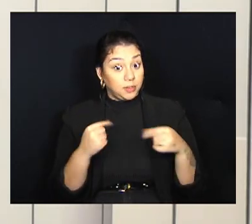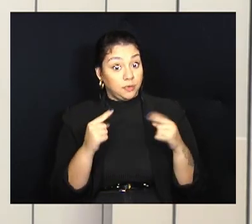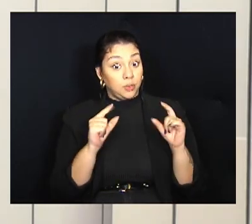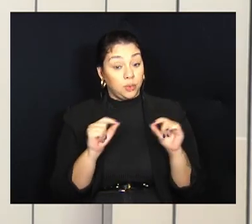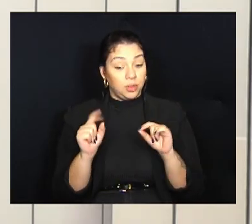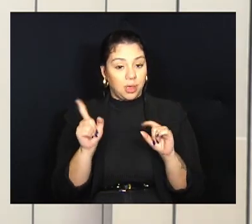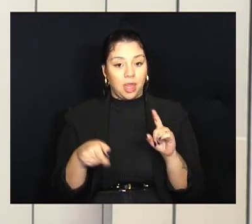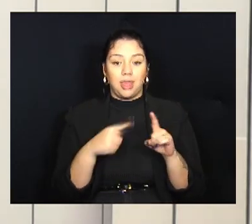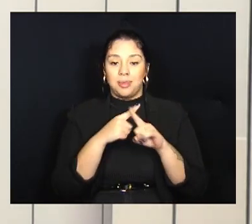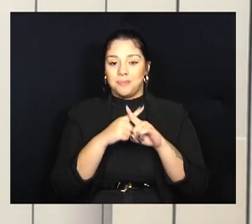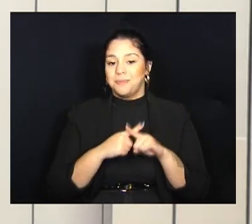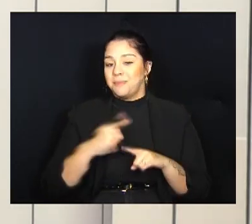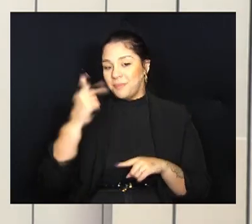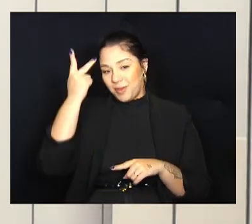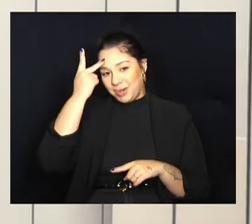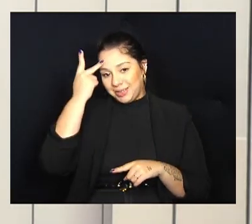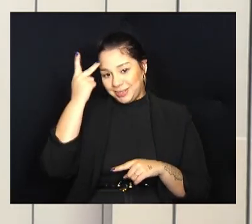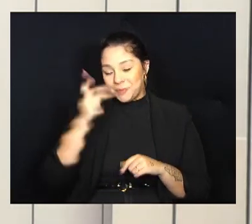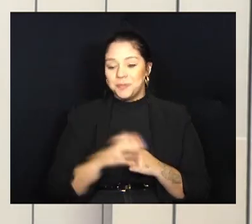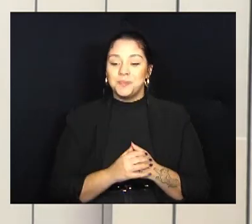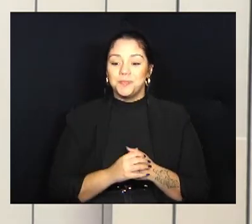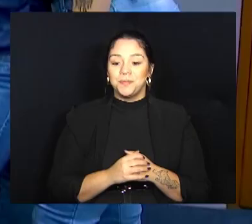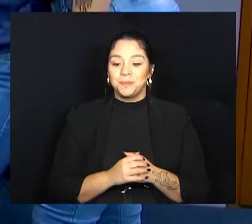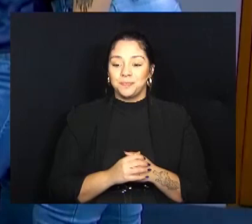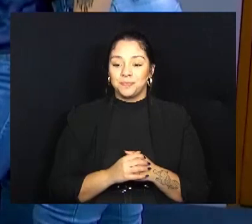Campeonato Paulista.